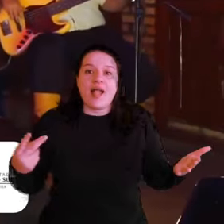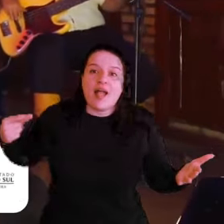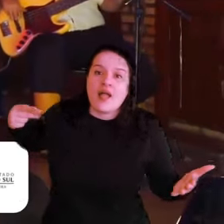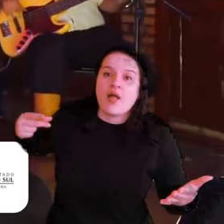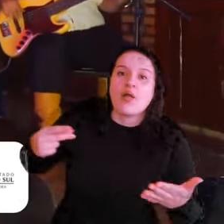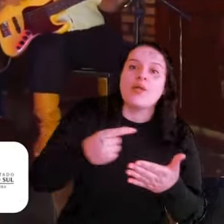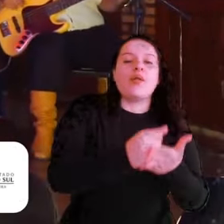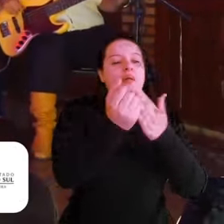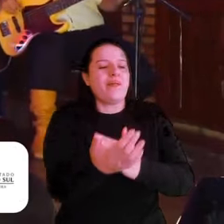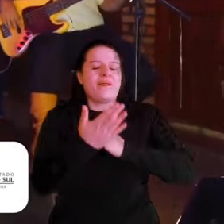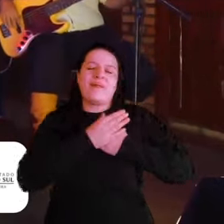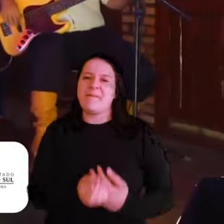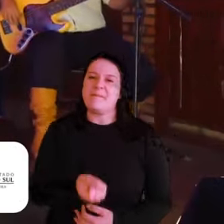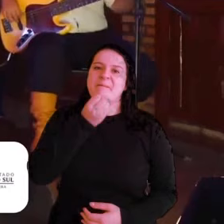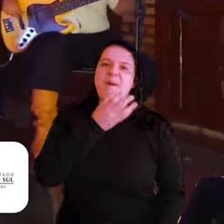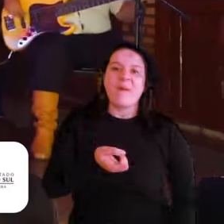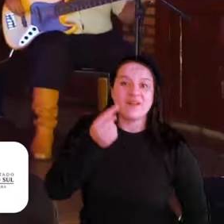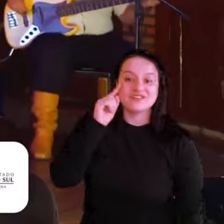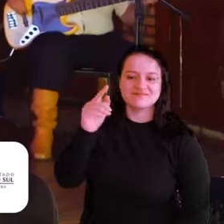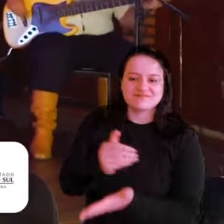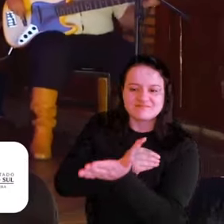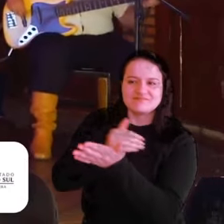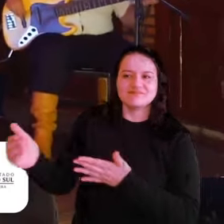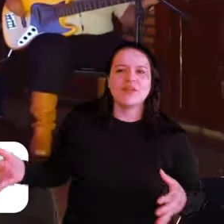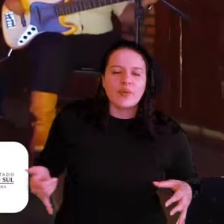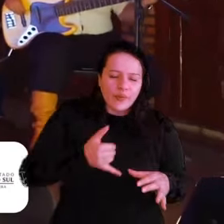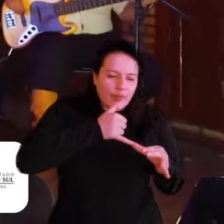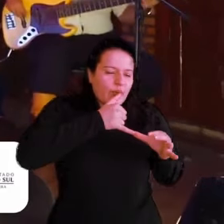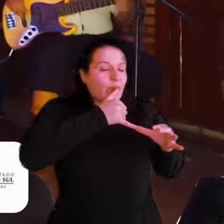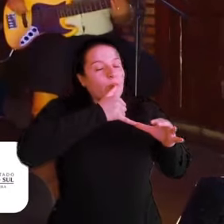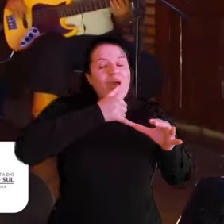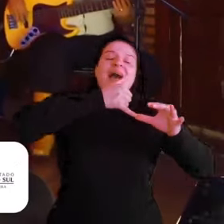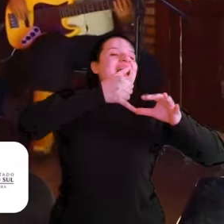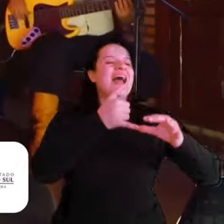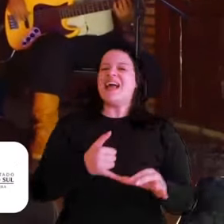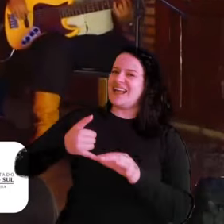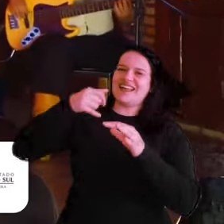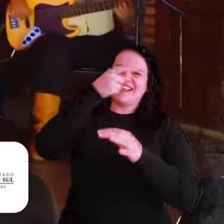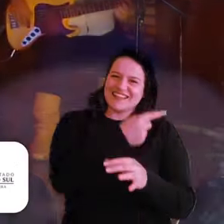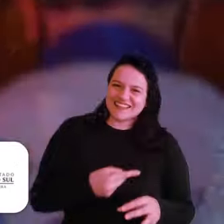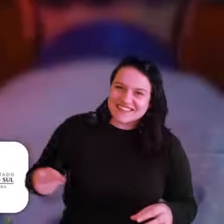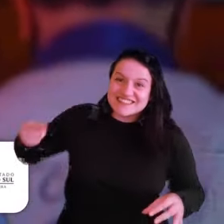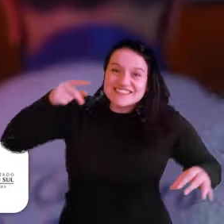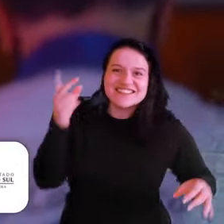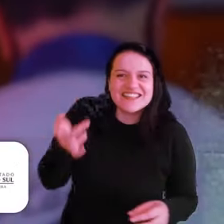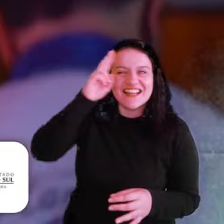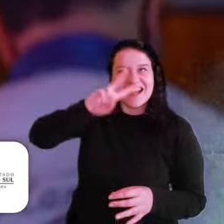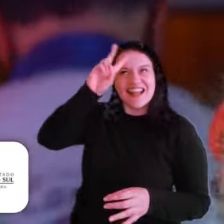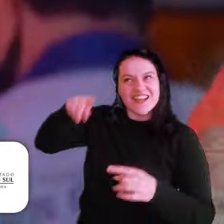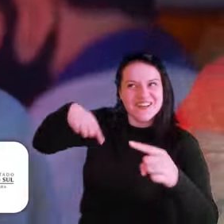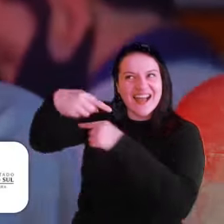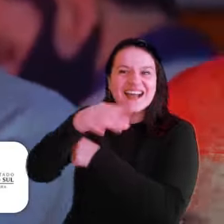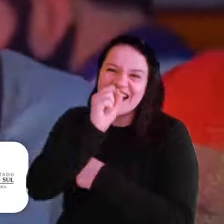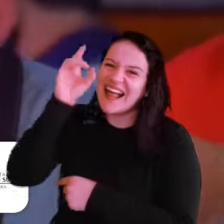A bom pra mais de meta, meu bota chute. Pra começar o dia, vou mate pra aquecer. A semana de lida, não perco a memória. Pra